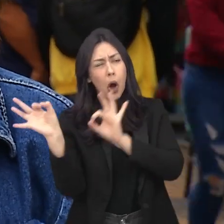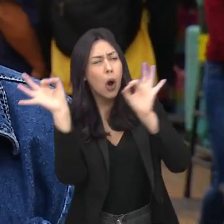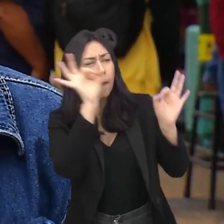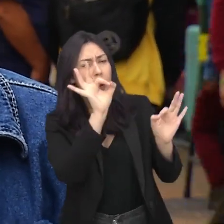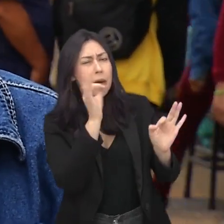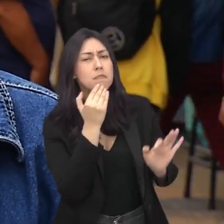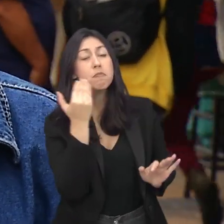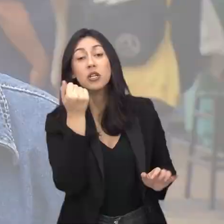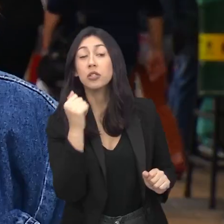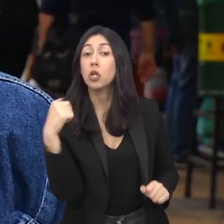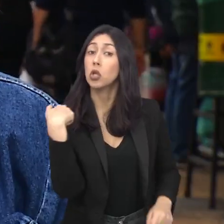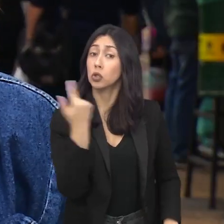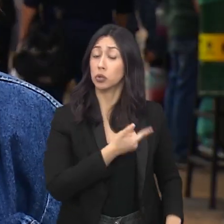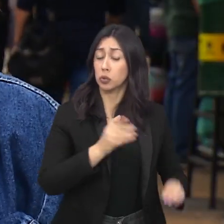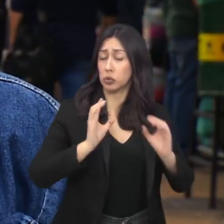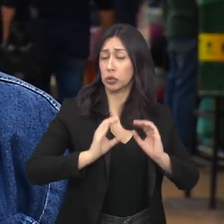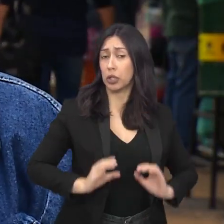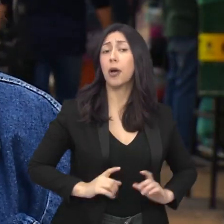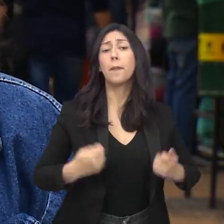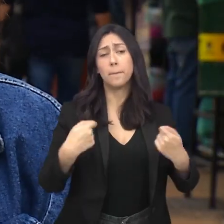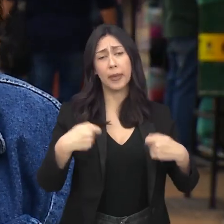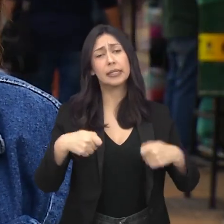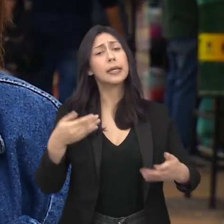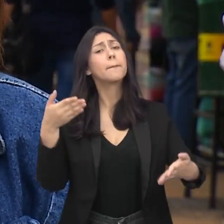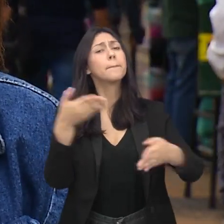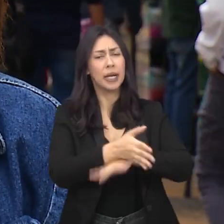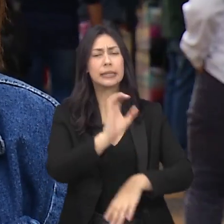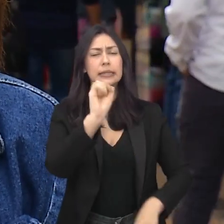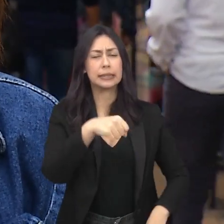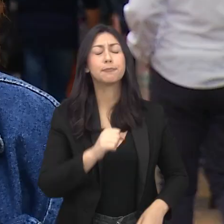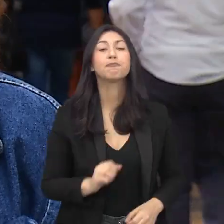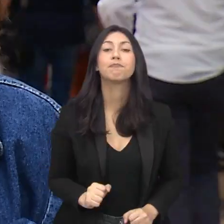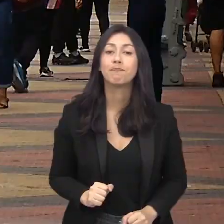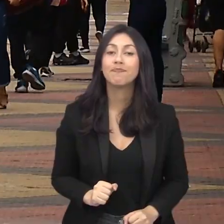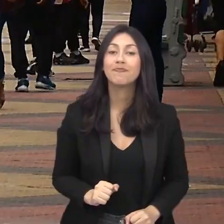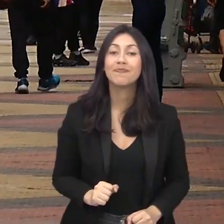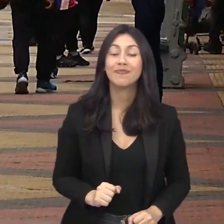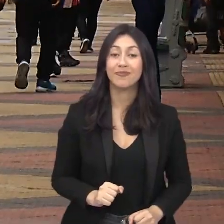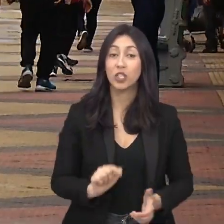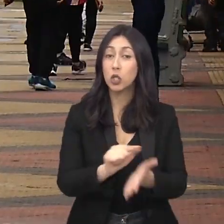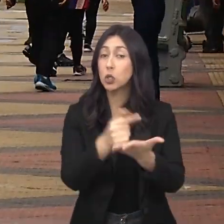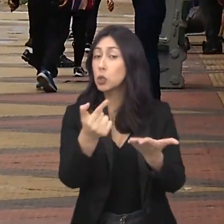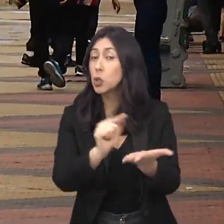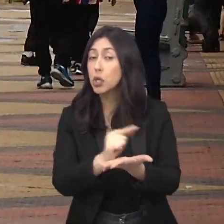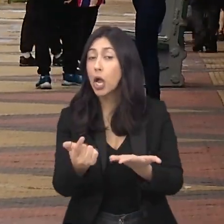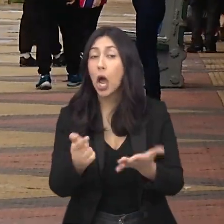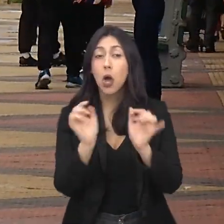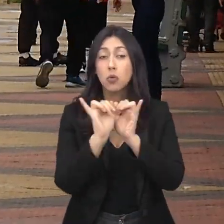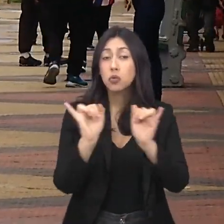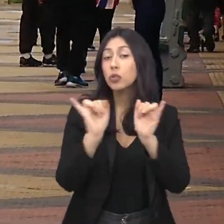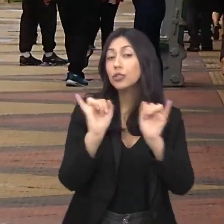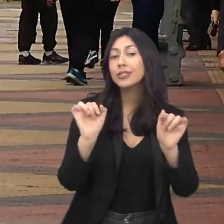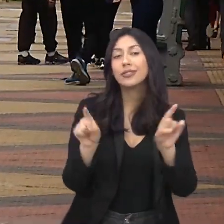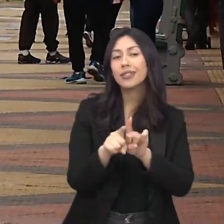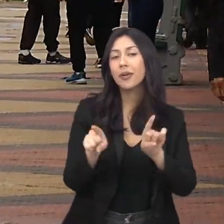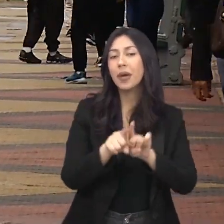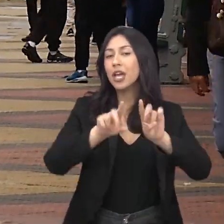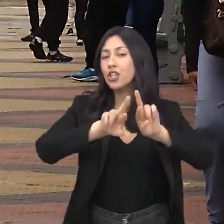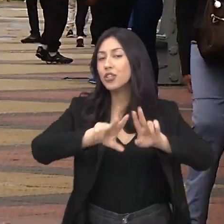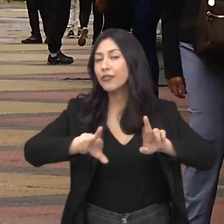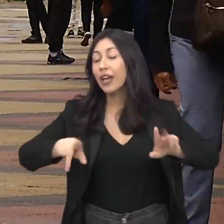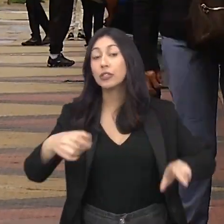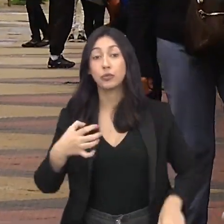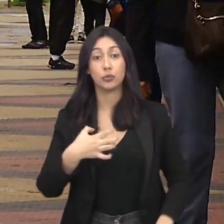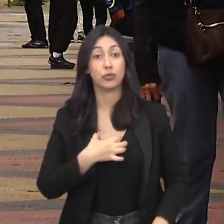poder, melhorar. A gente, como cidadão, a gente tem que participar, sim. Além dos noticiários, há várias maneiras